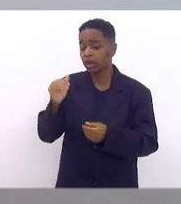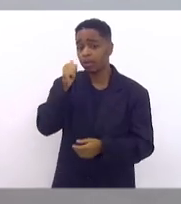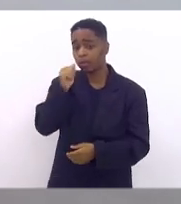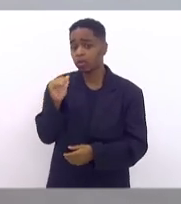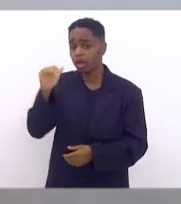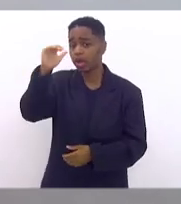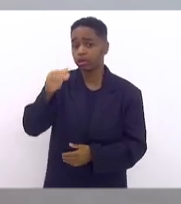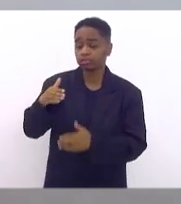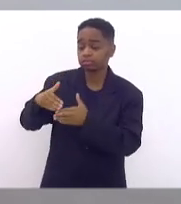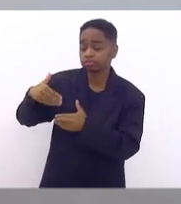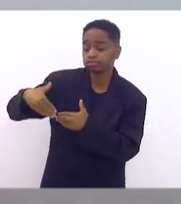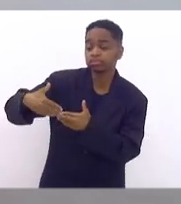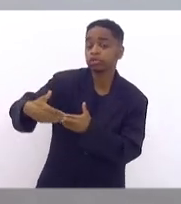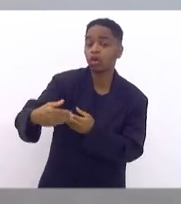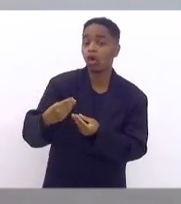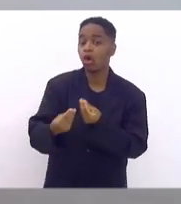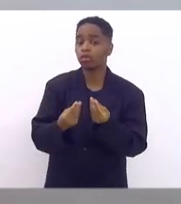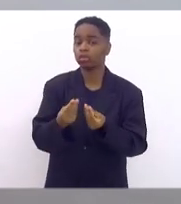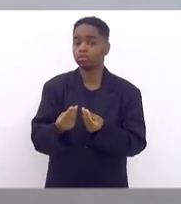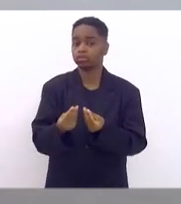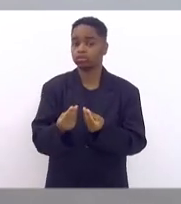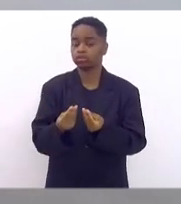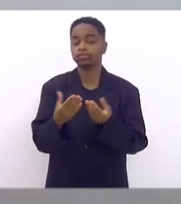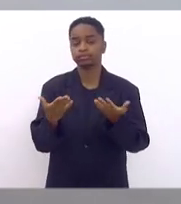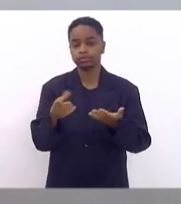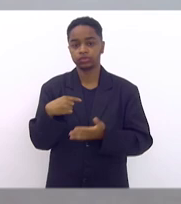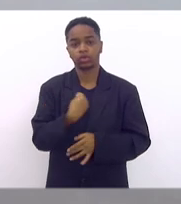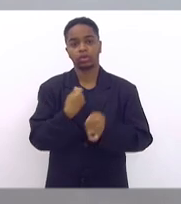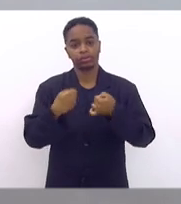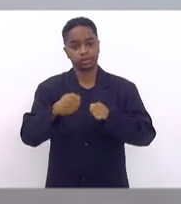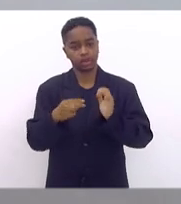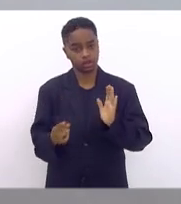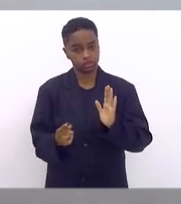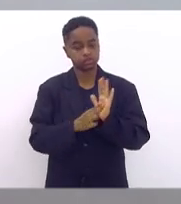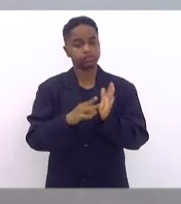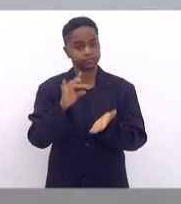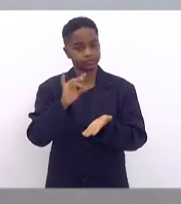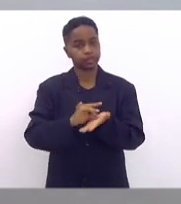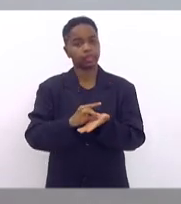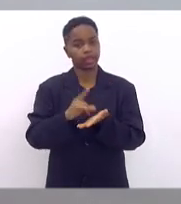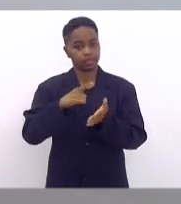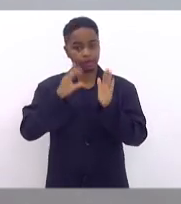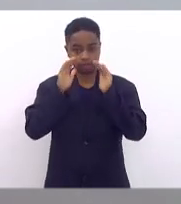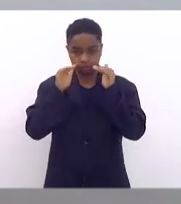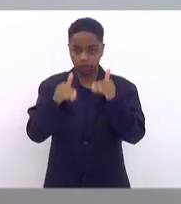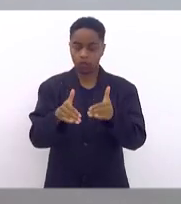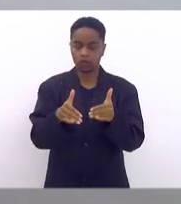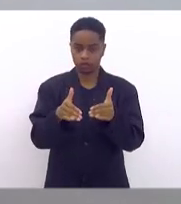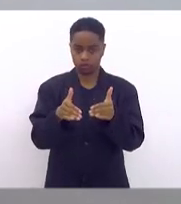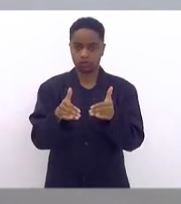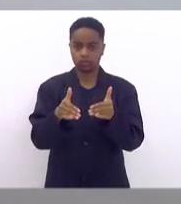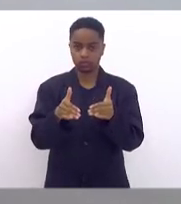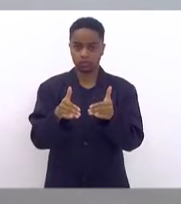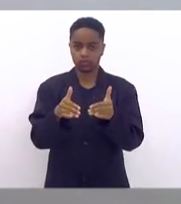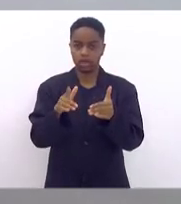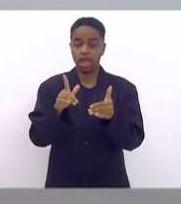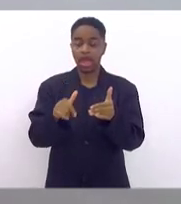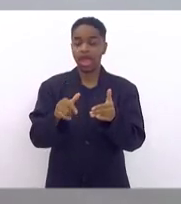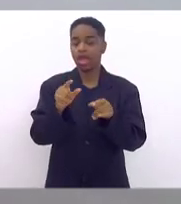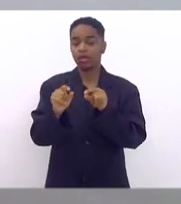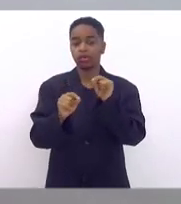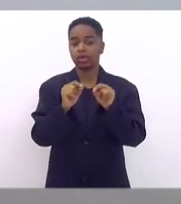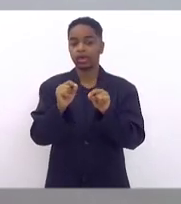frente? Né? Então, a gente precisa admitir que existe um foco, que é a